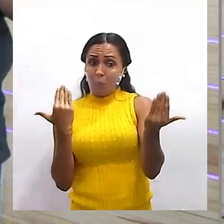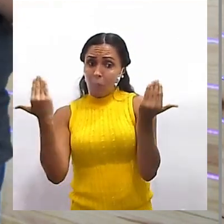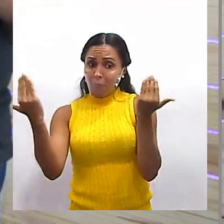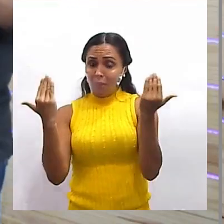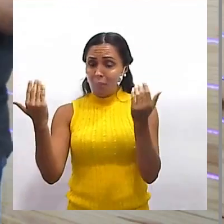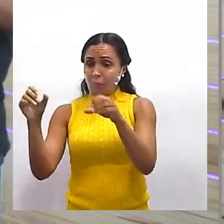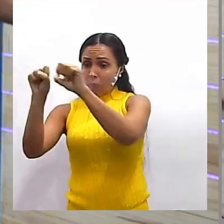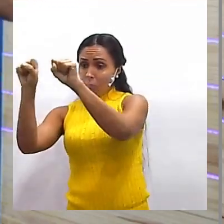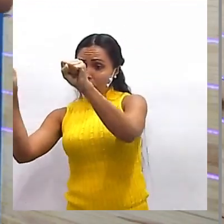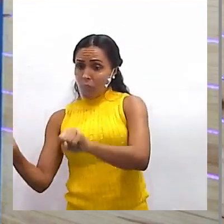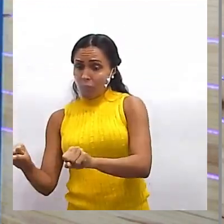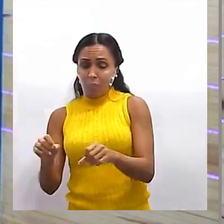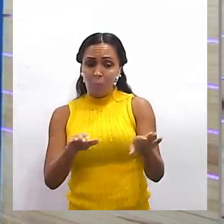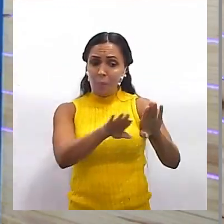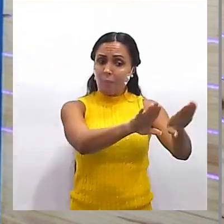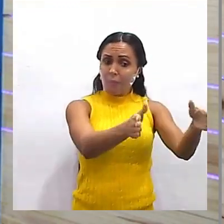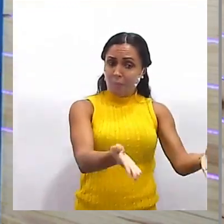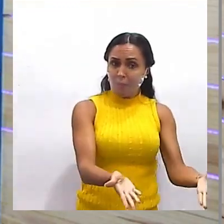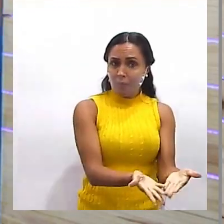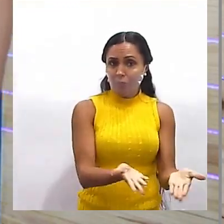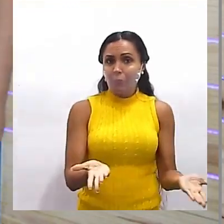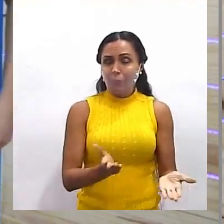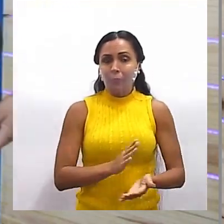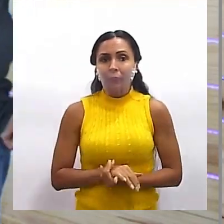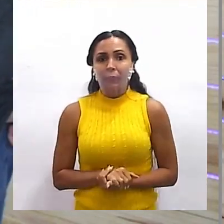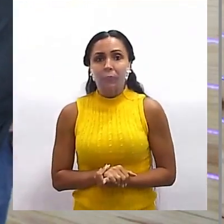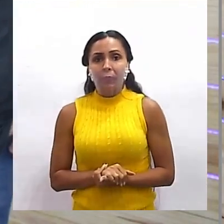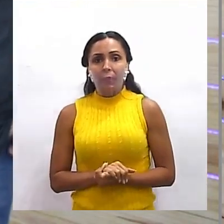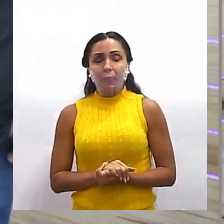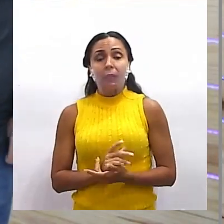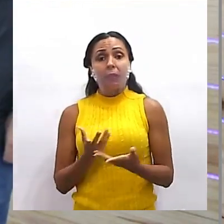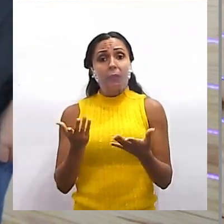físico. Endereçamento dos produtos, sistema